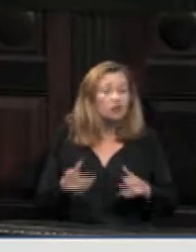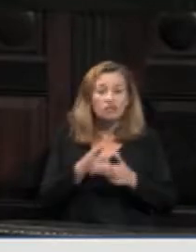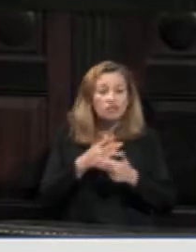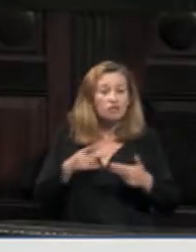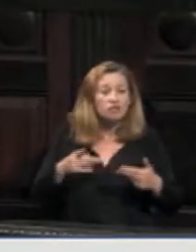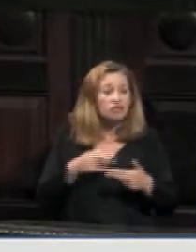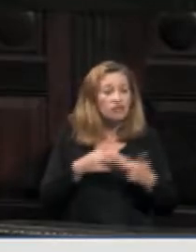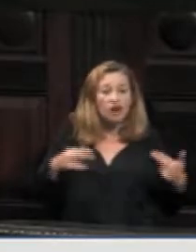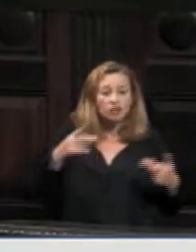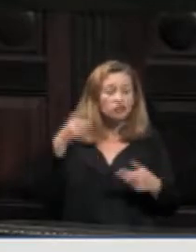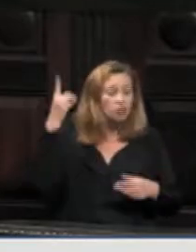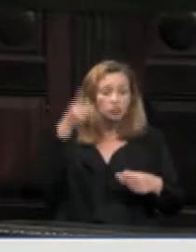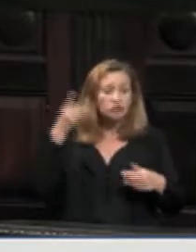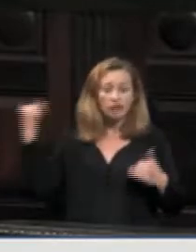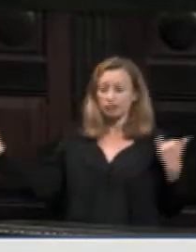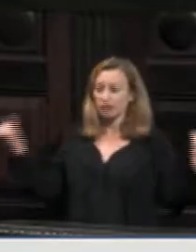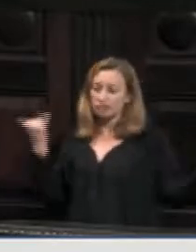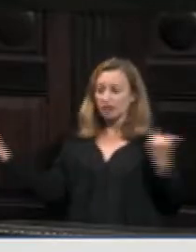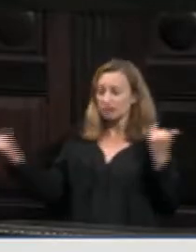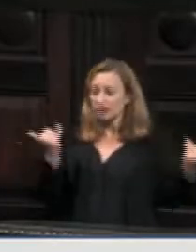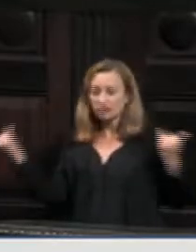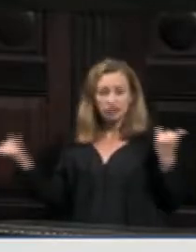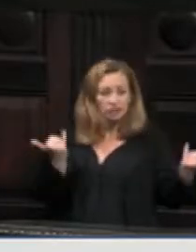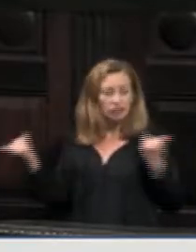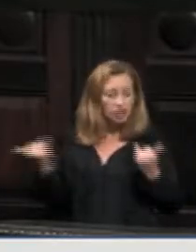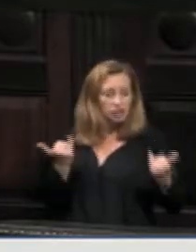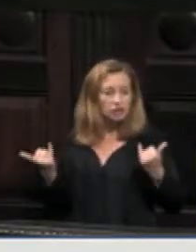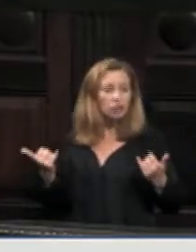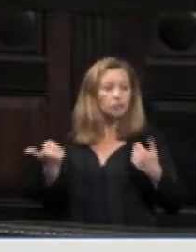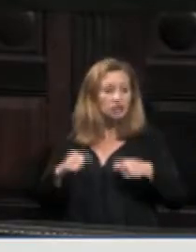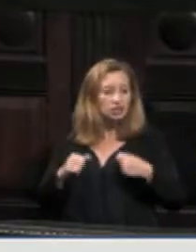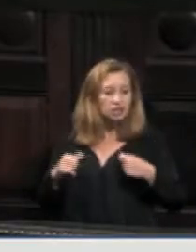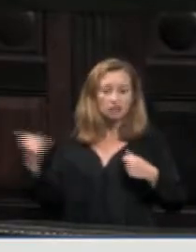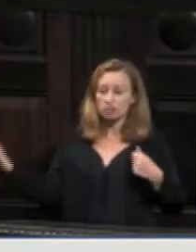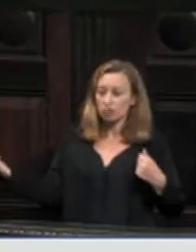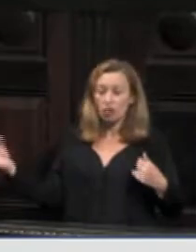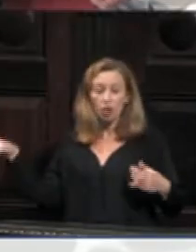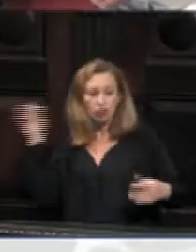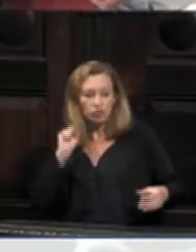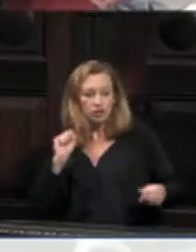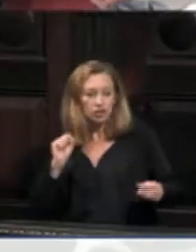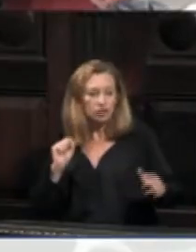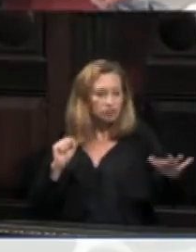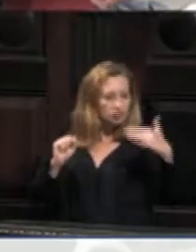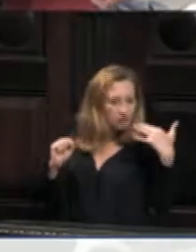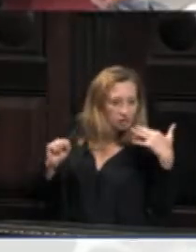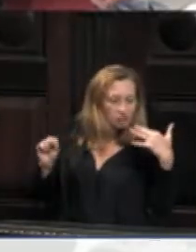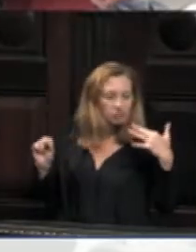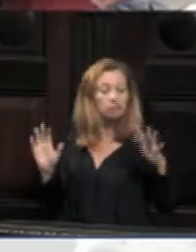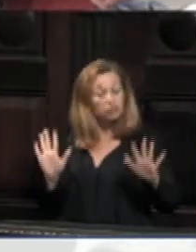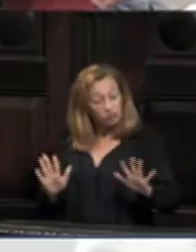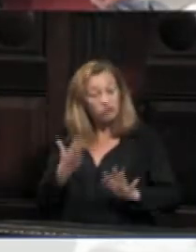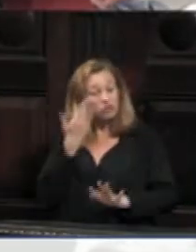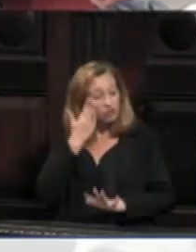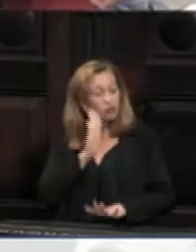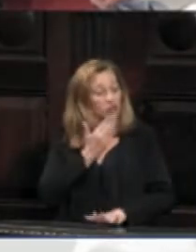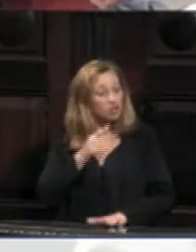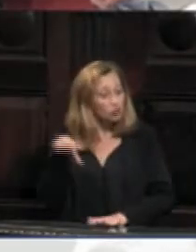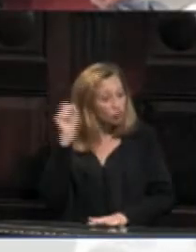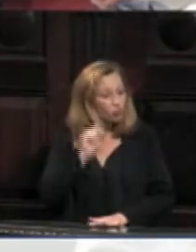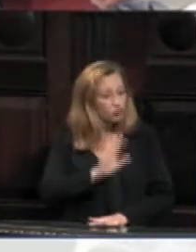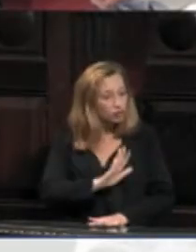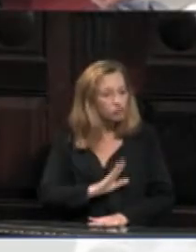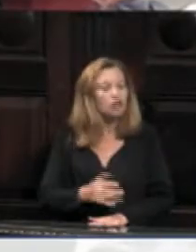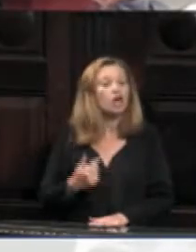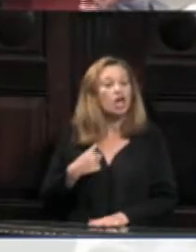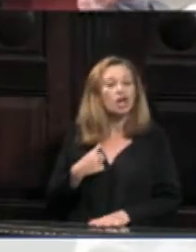deputados aqui pedindo para inclusão em pauta, projeto de resolução, o bandeira. pode falar com o senhor depois. Mas eu estou ouvindo, já entendi que são eu 2... Eu abri as contas em